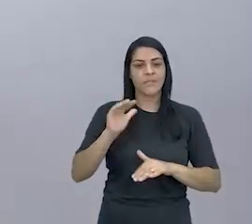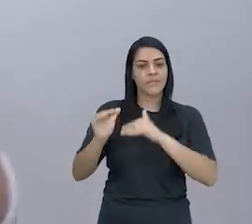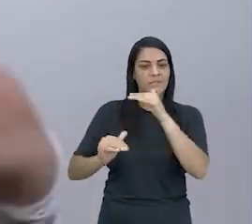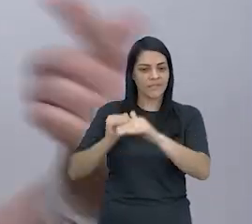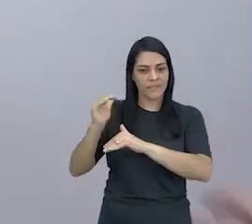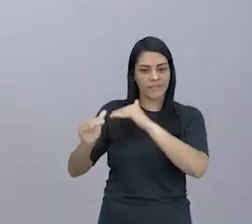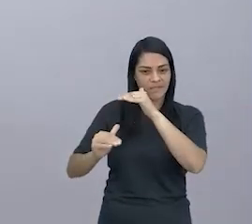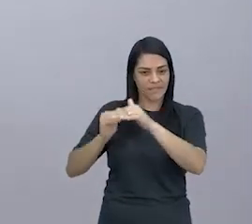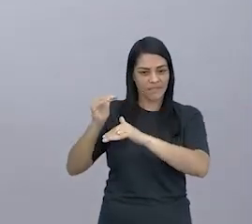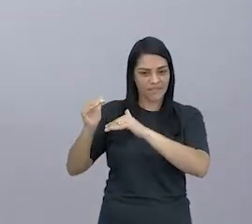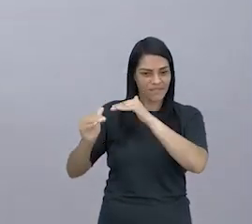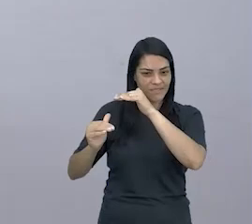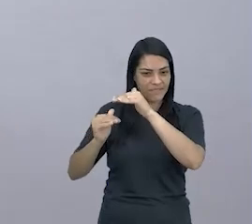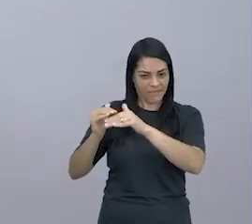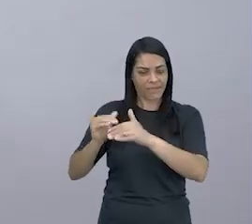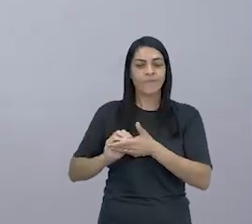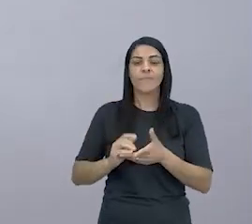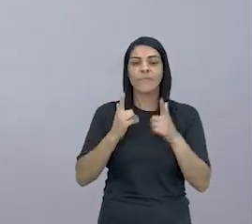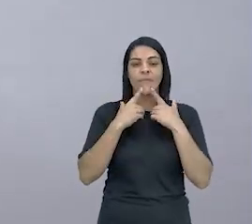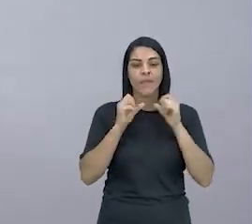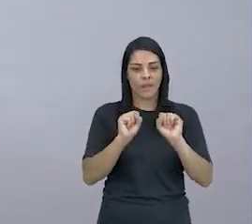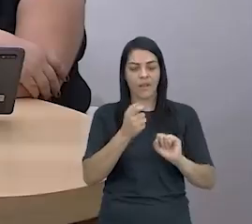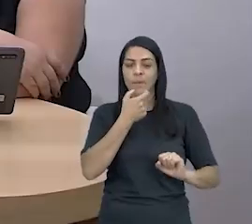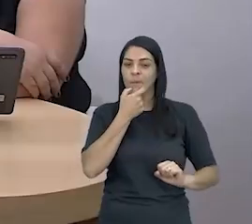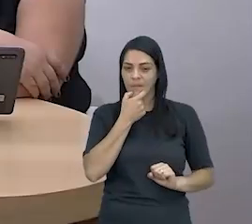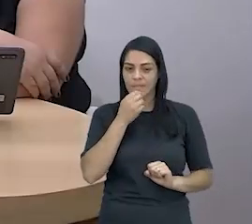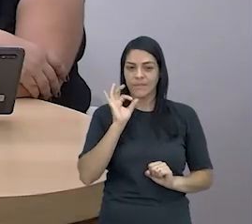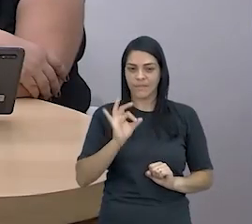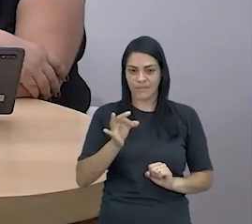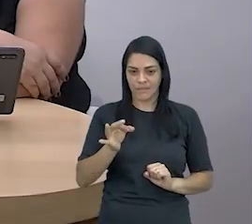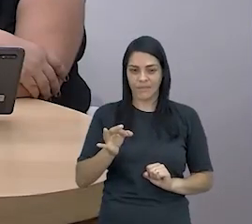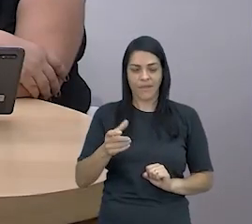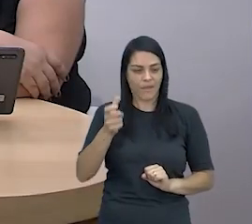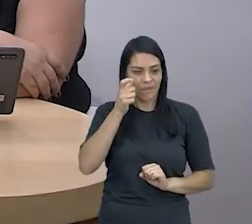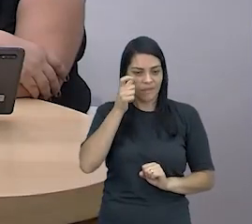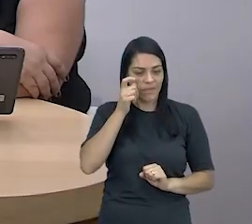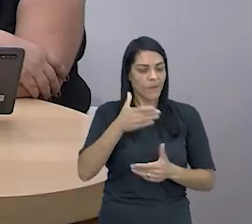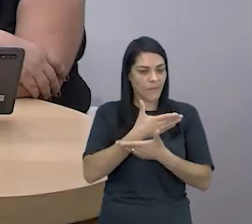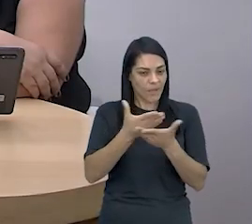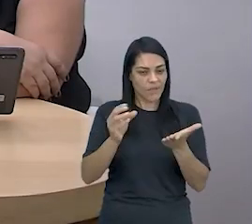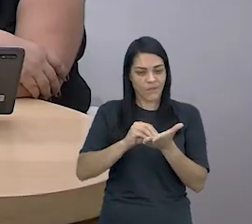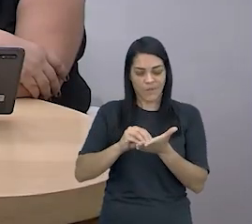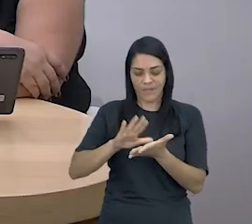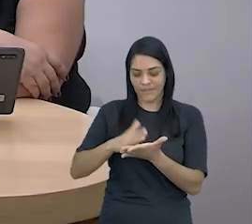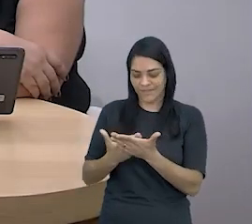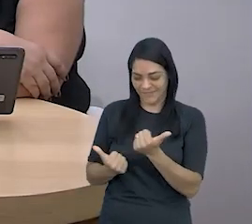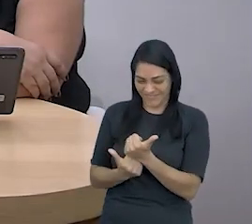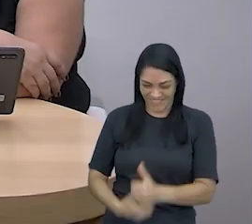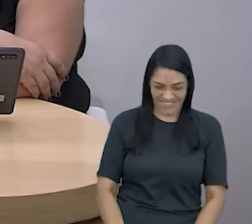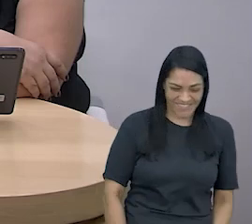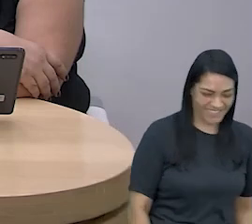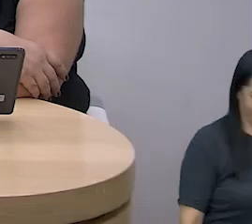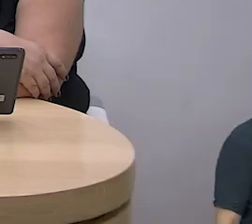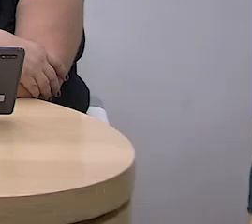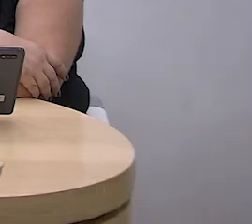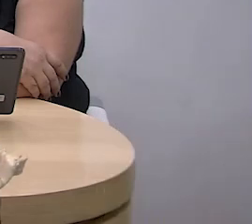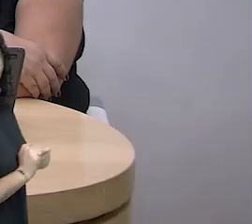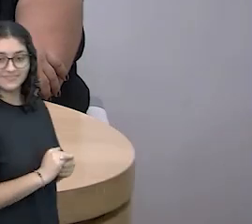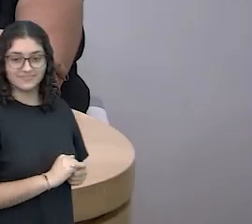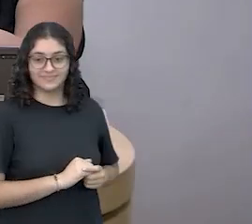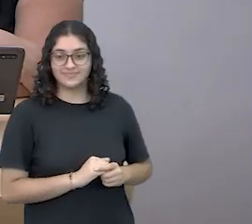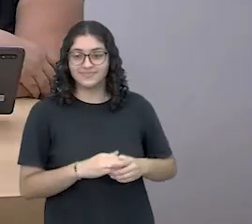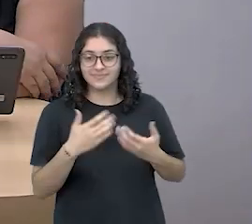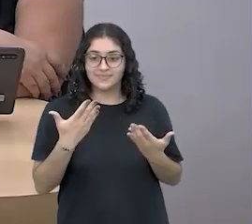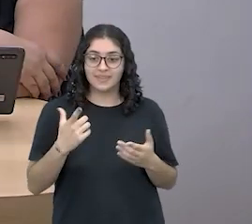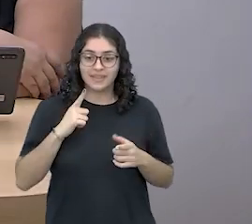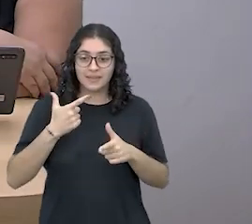isso através da língua inglesa, né? Isso é bem interessante da gente colocar. Muitas vezes é pautado na solução